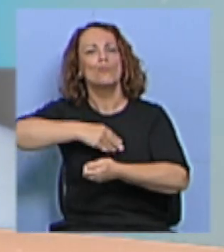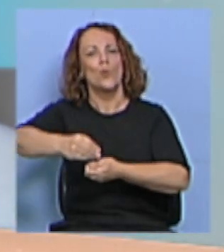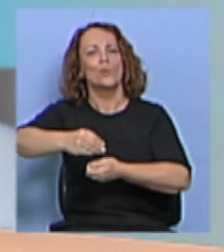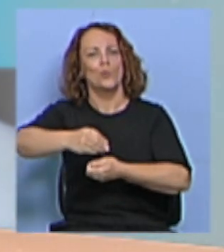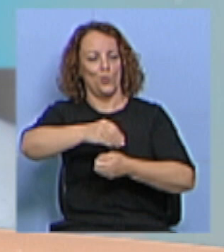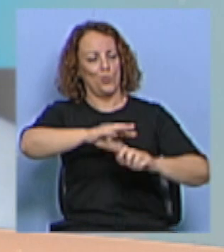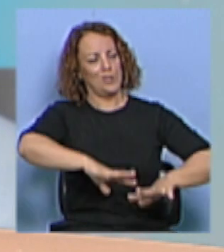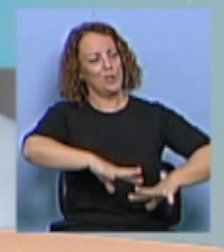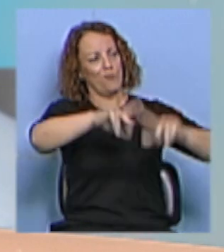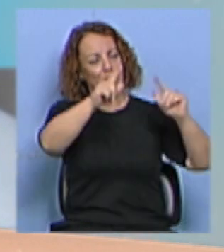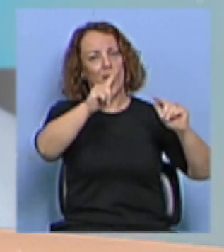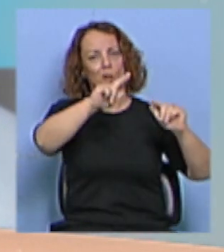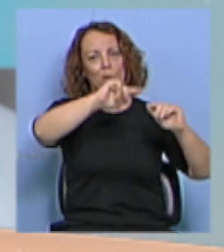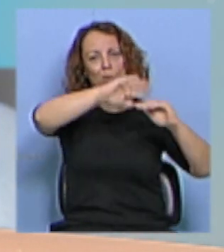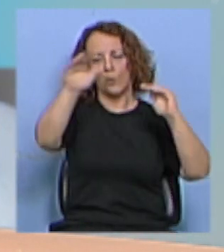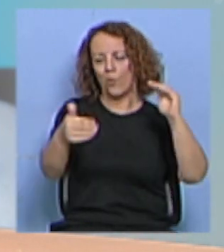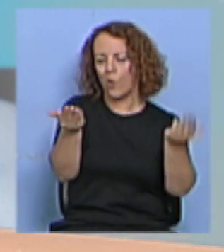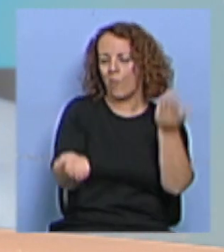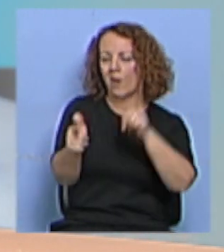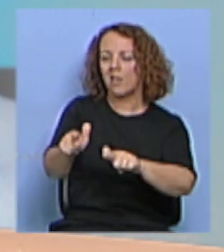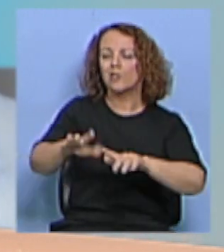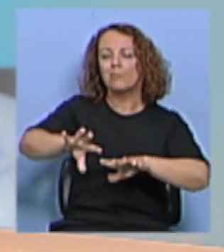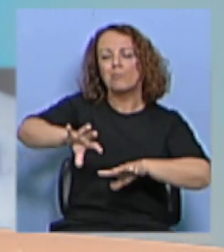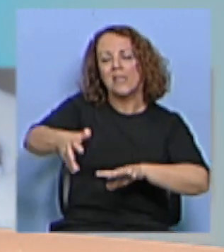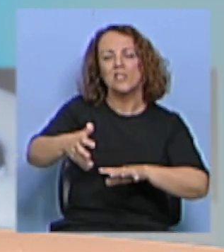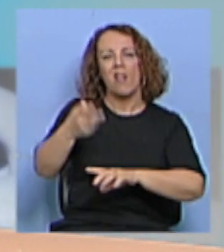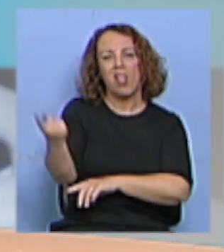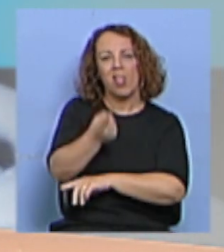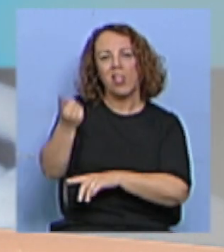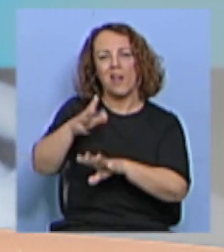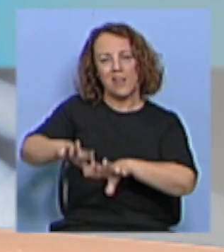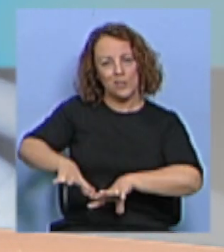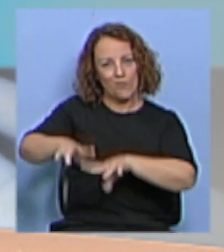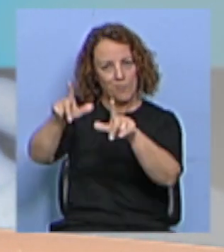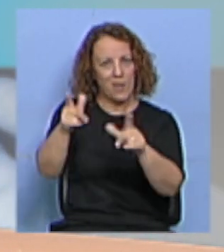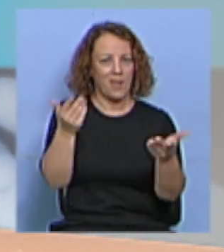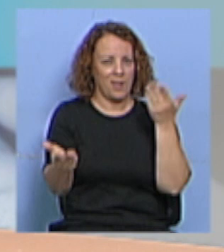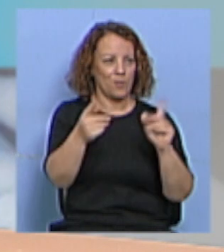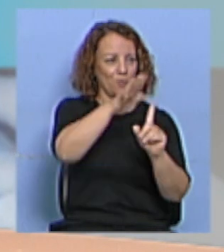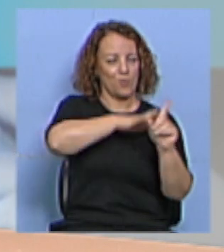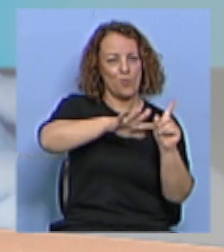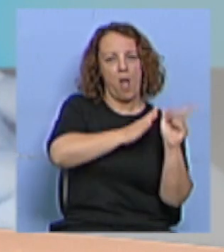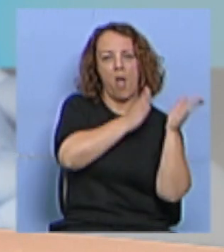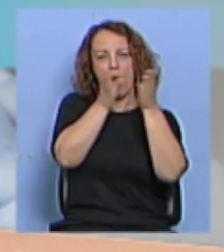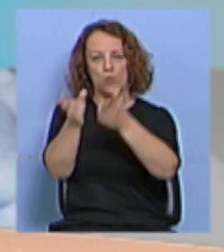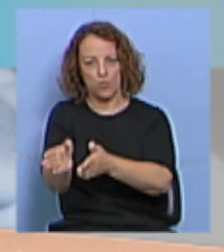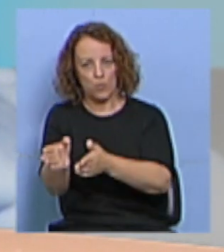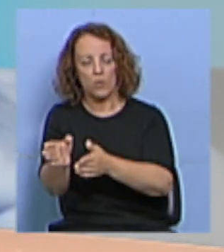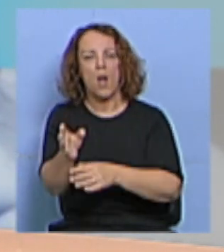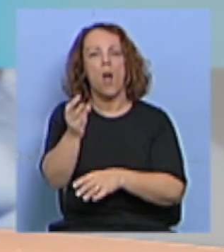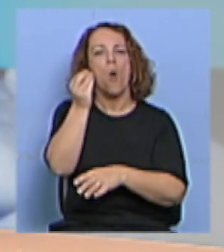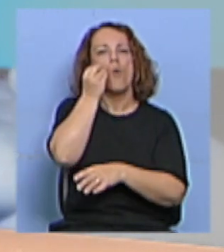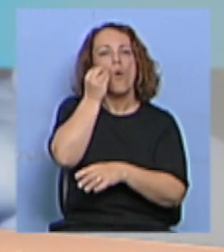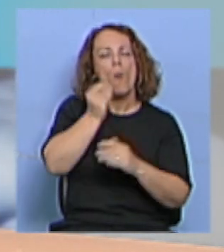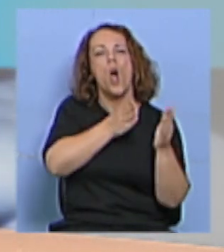em relação aos países em vias de desenvolvimento, canaliza grande parte também e operacionaliza esta ajuda